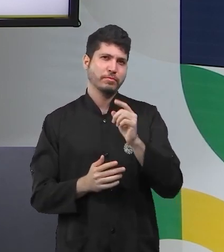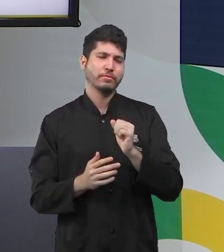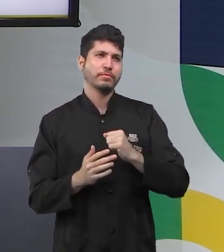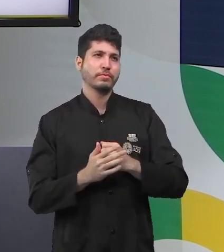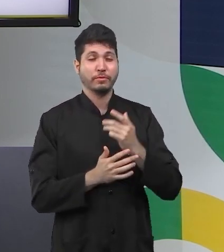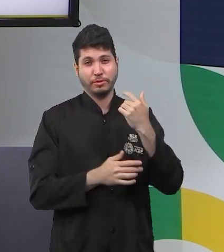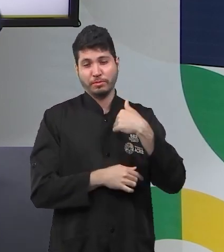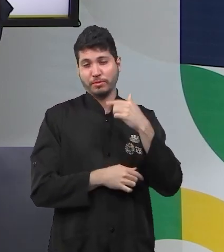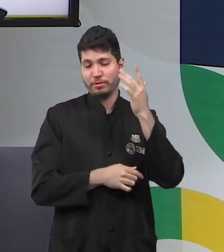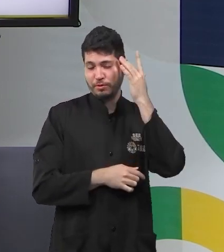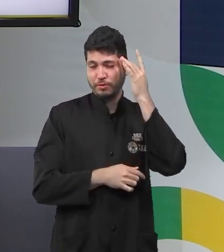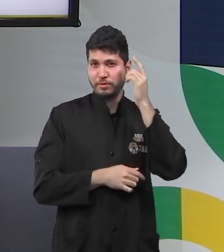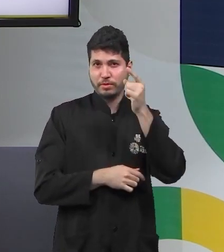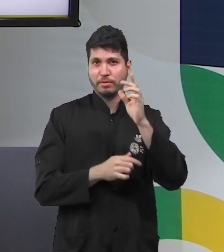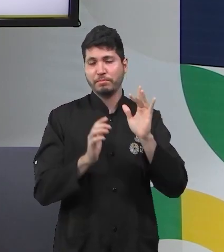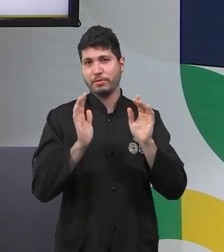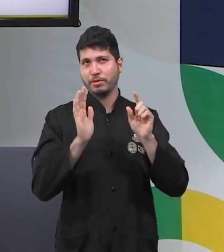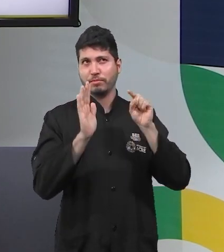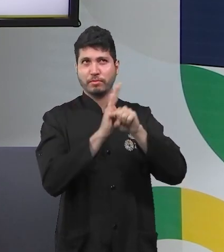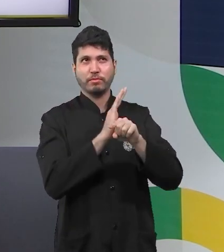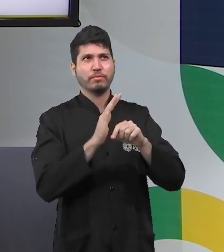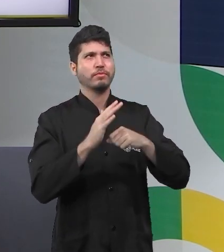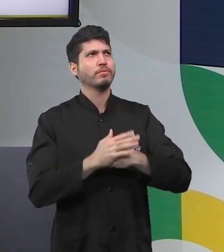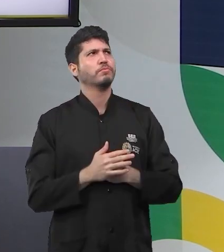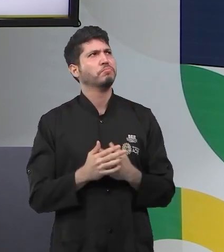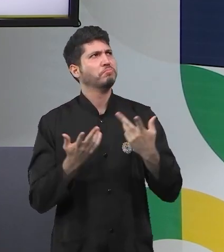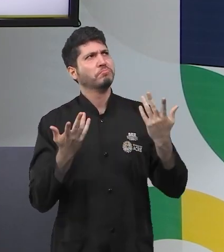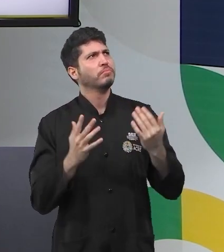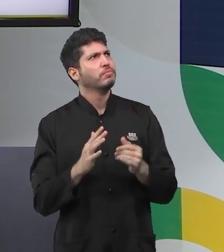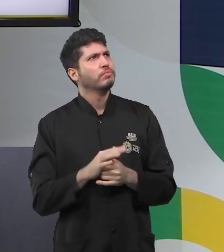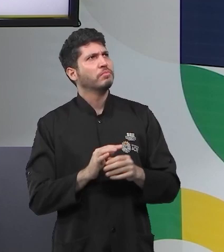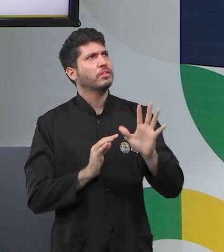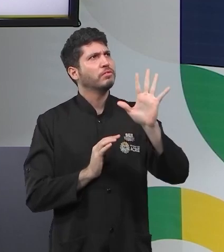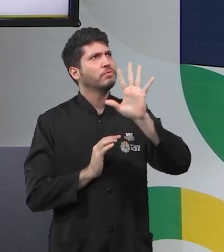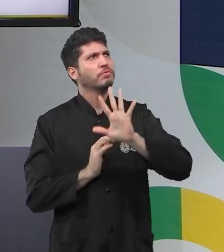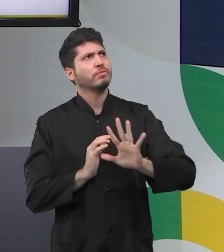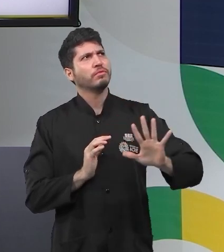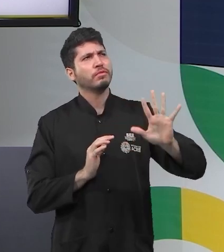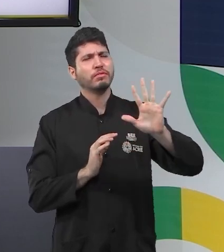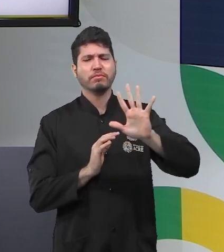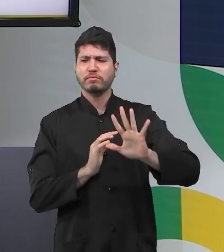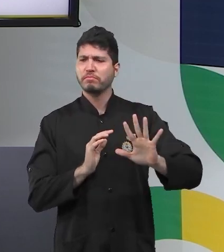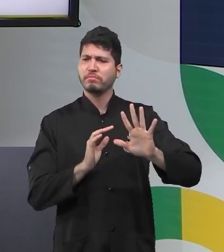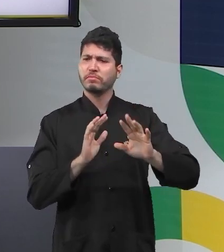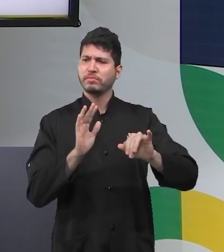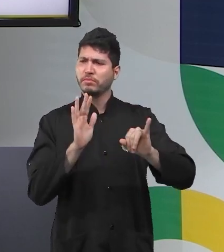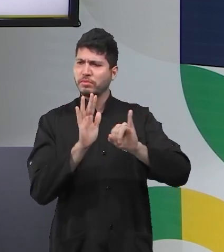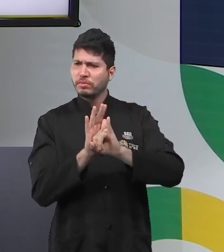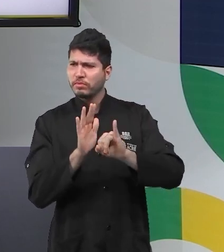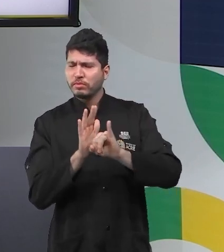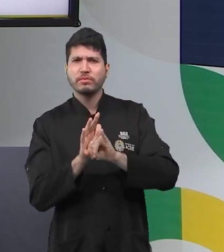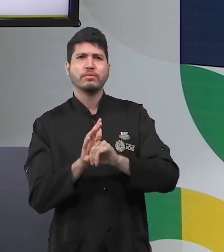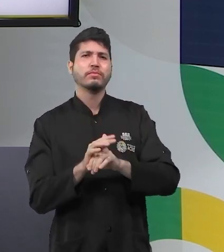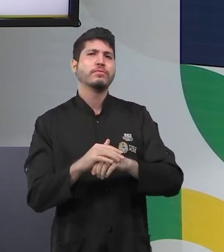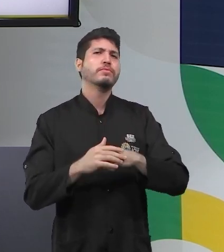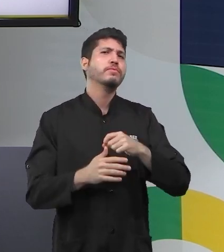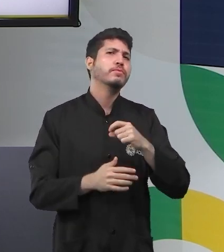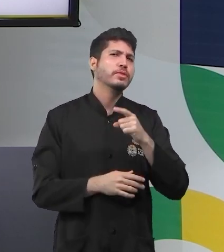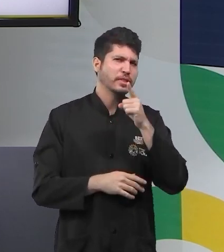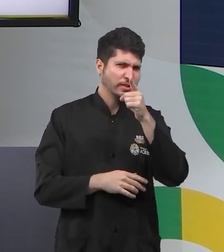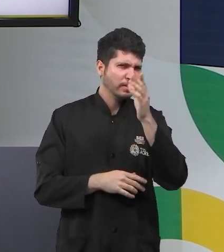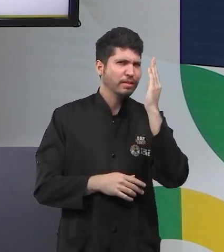nacional. Nacional a gente já sabe que está falando do Brasil, mas eu lhe perguntaria, para você, o que é